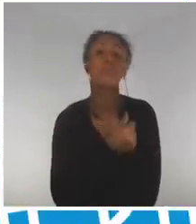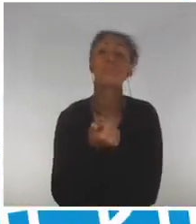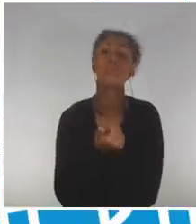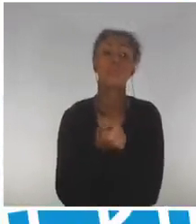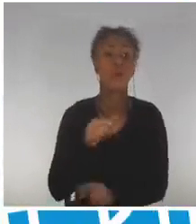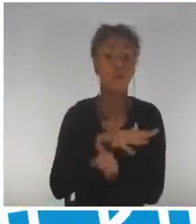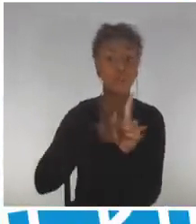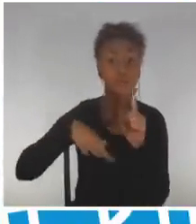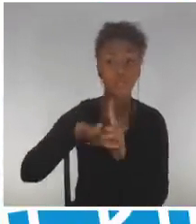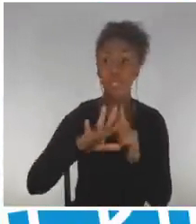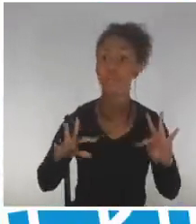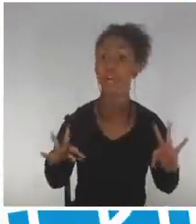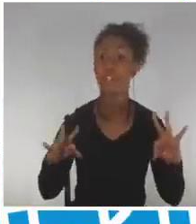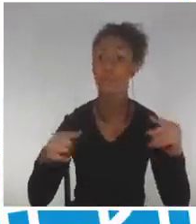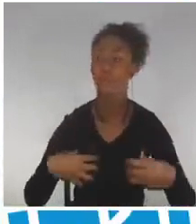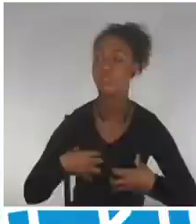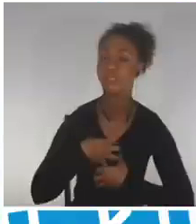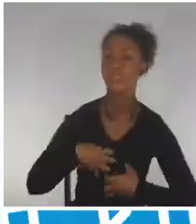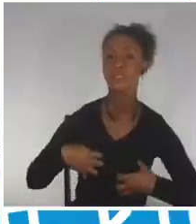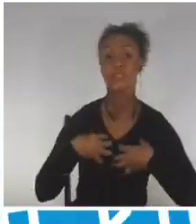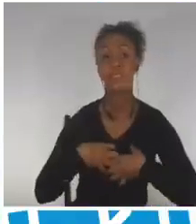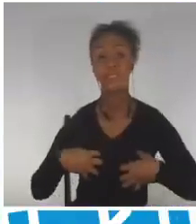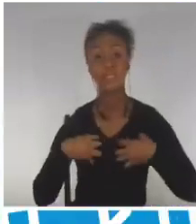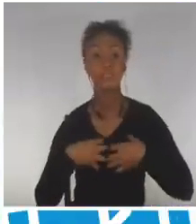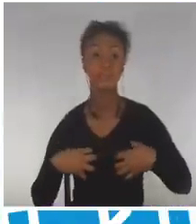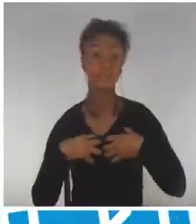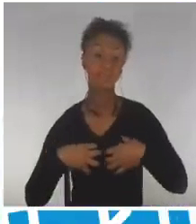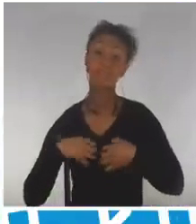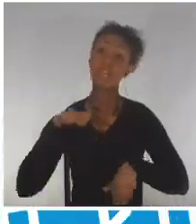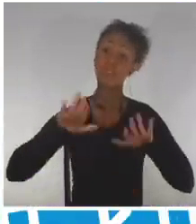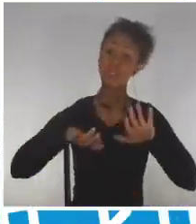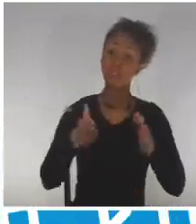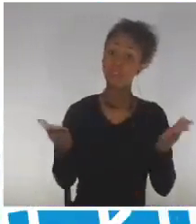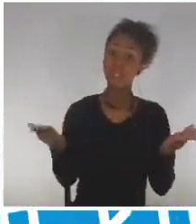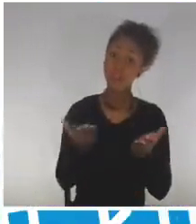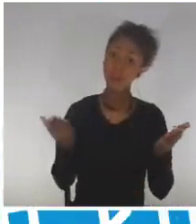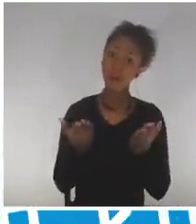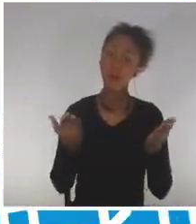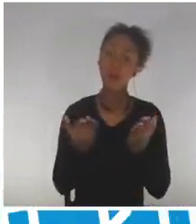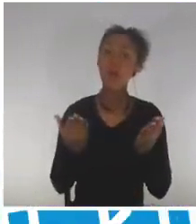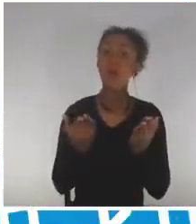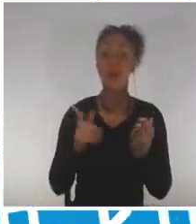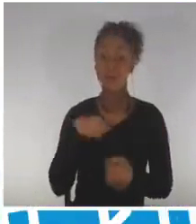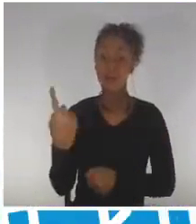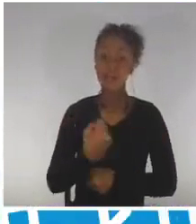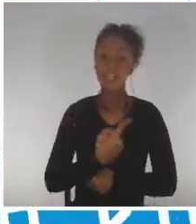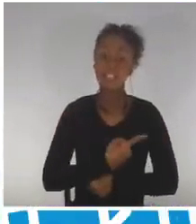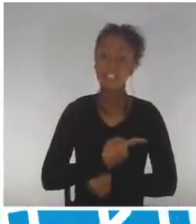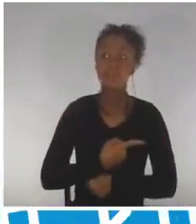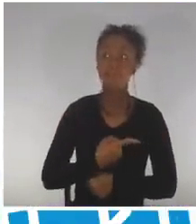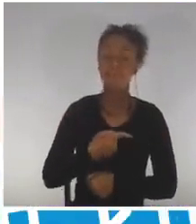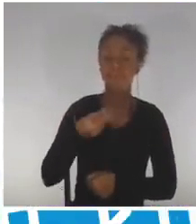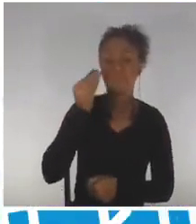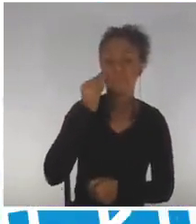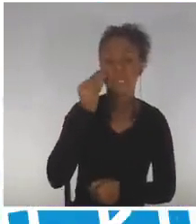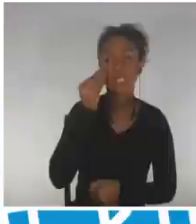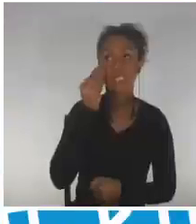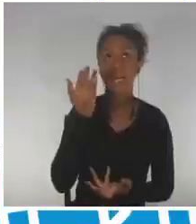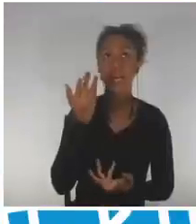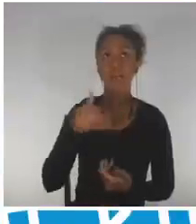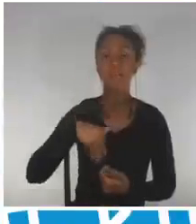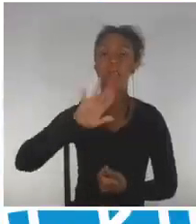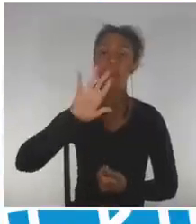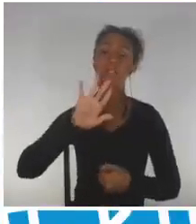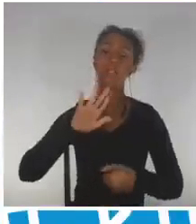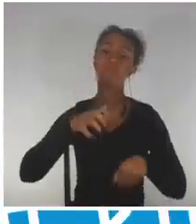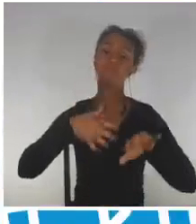e talvez a gente tenha que aprender a lidar com essa pandemia com um olhar mais empático e mais